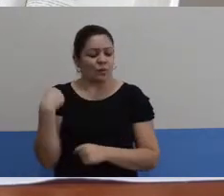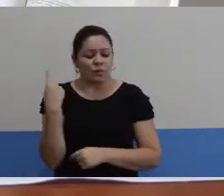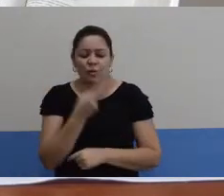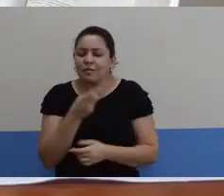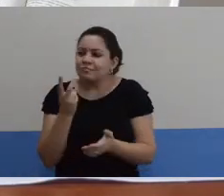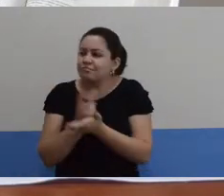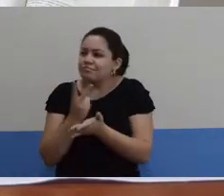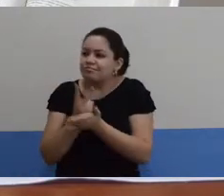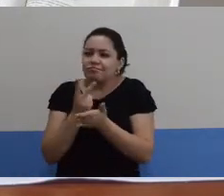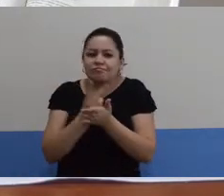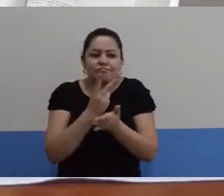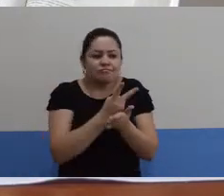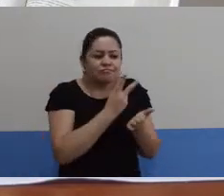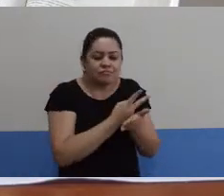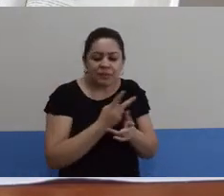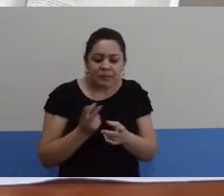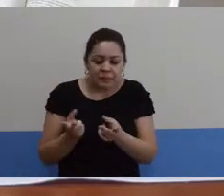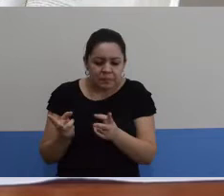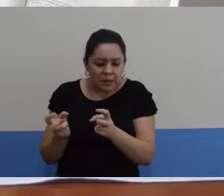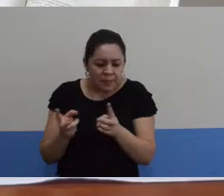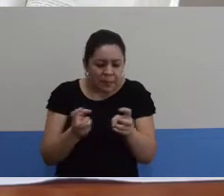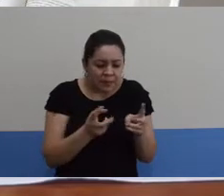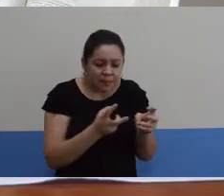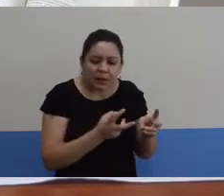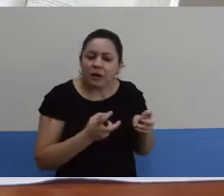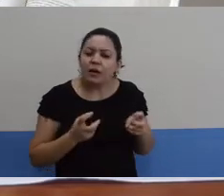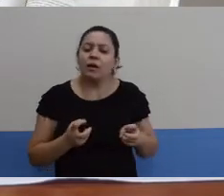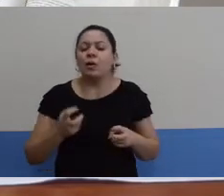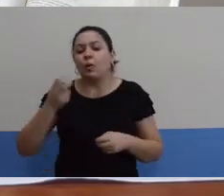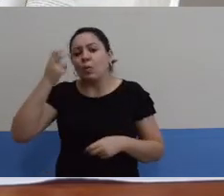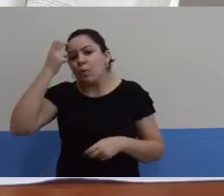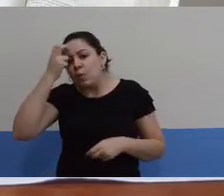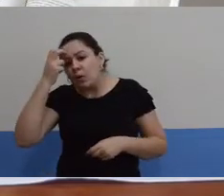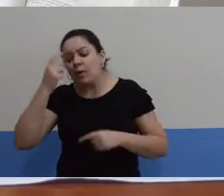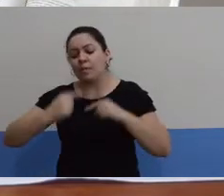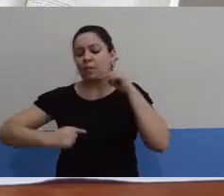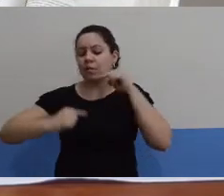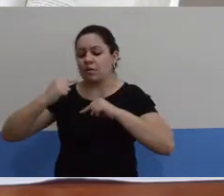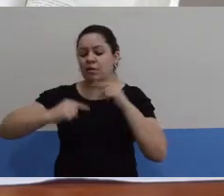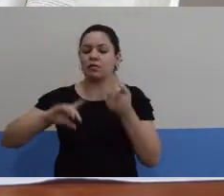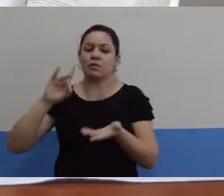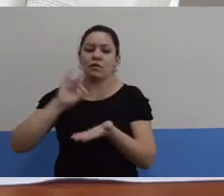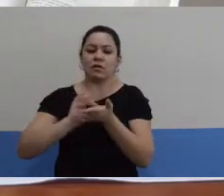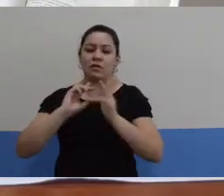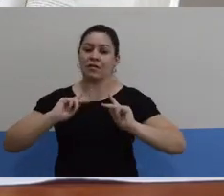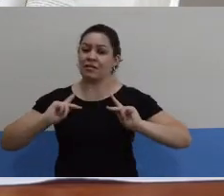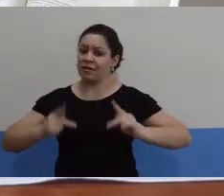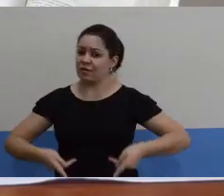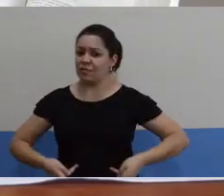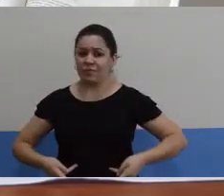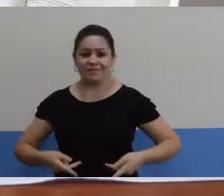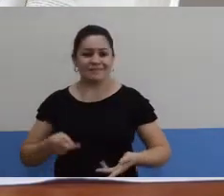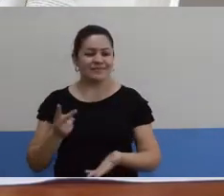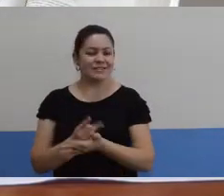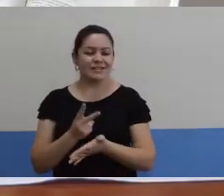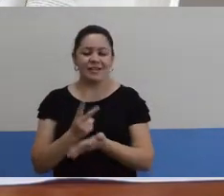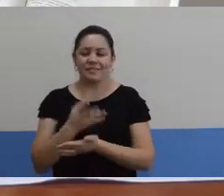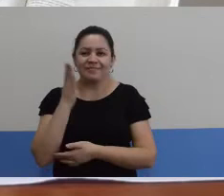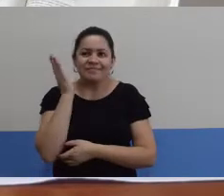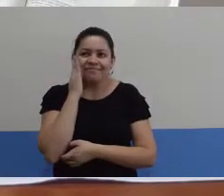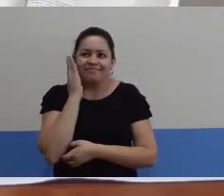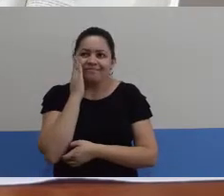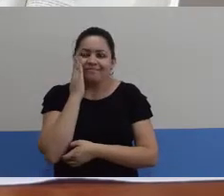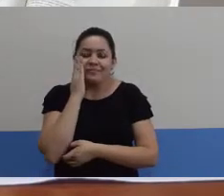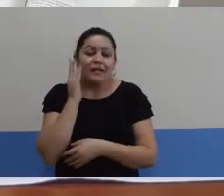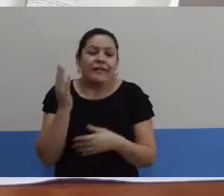questão política, cultural, a realidade humana. Enfim, o compromisso, a